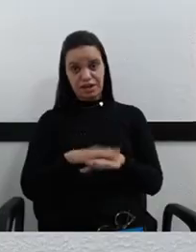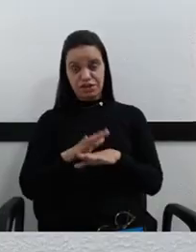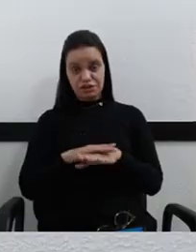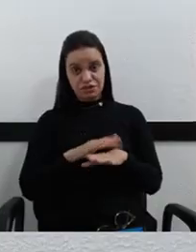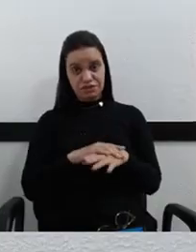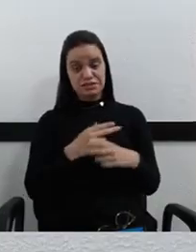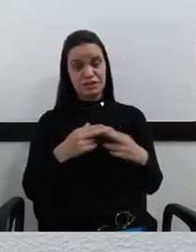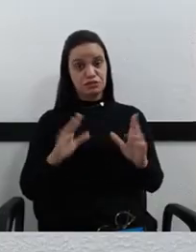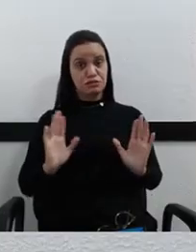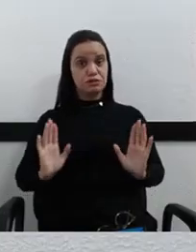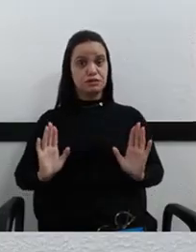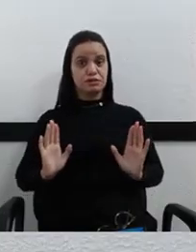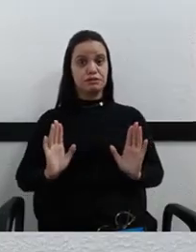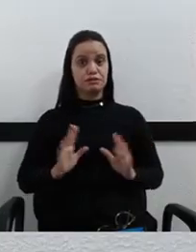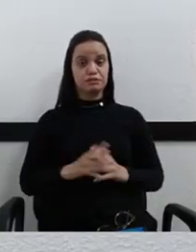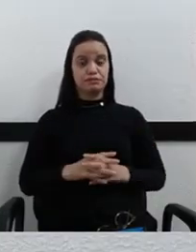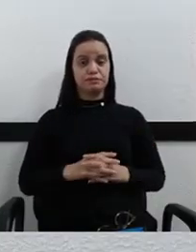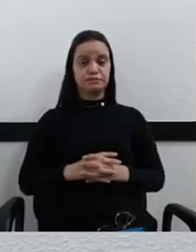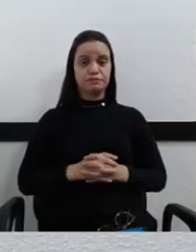relação às compensações.